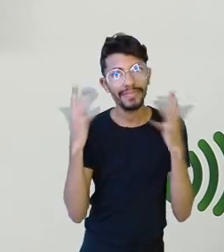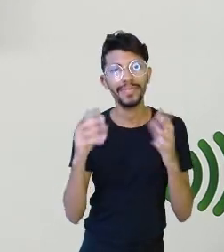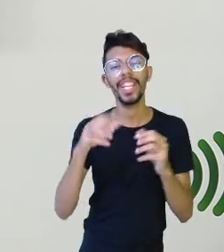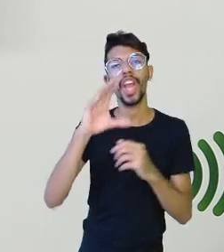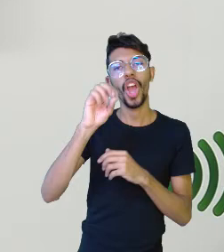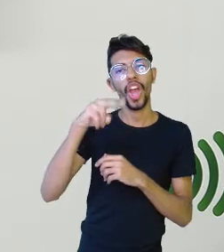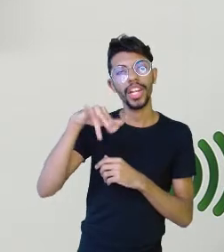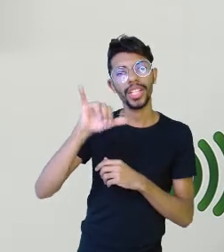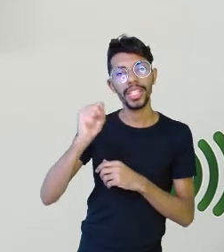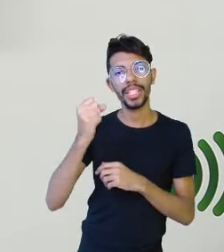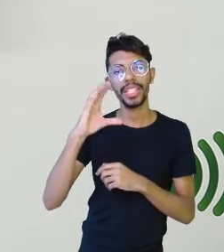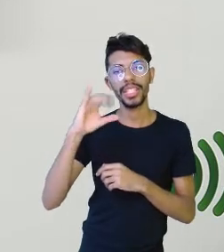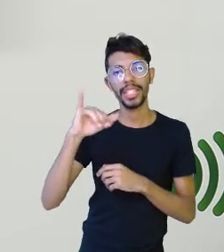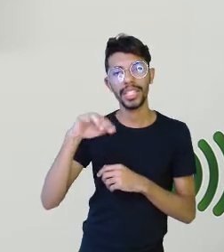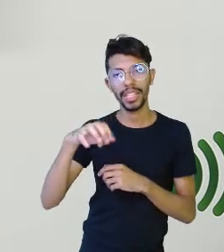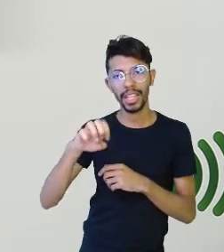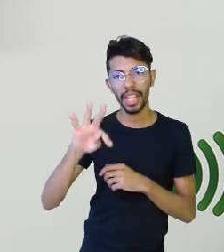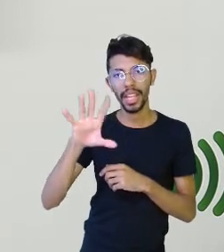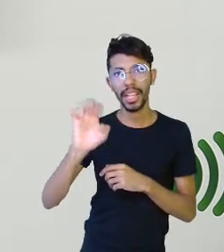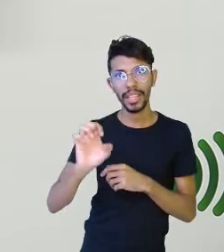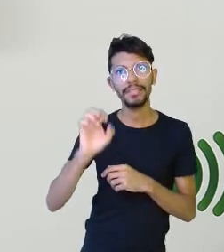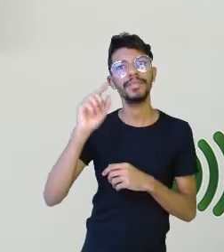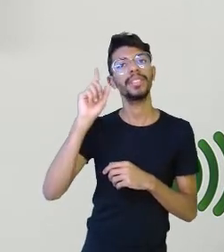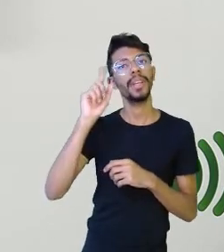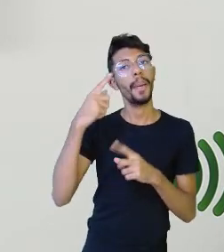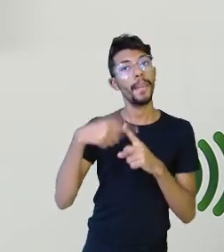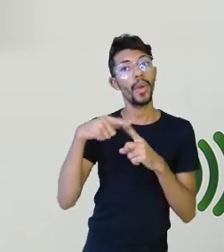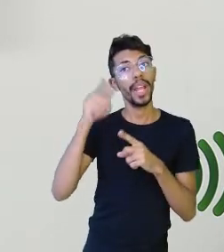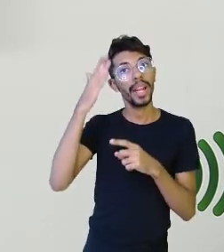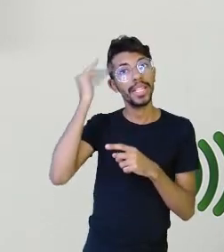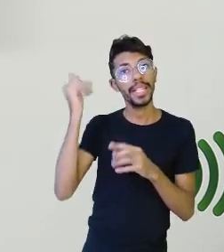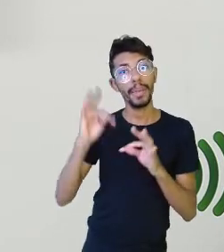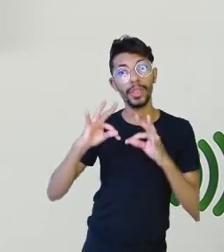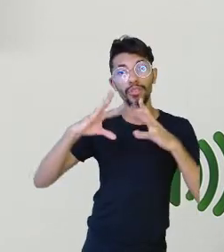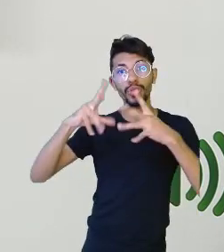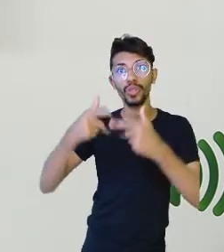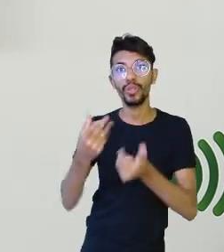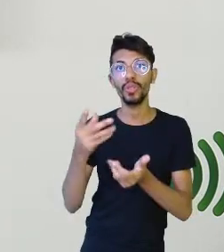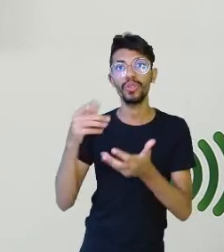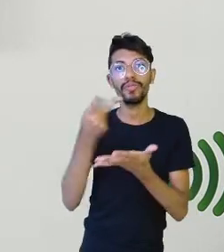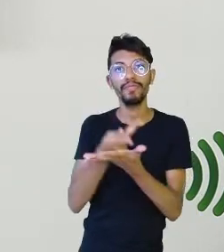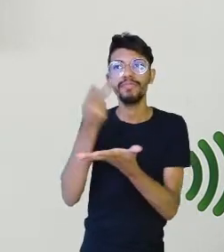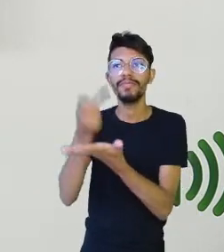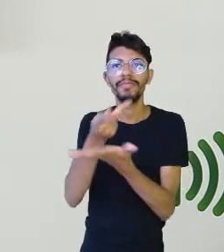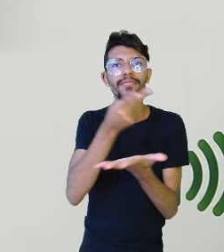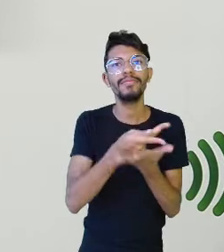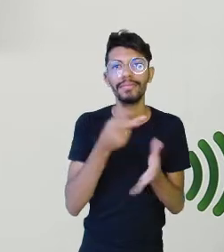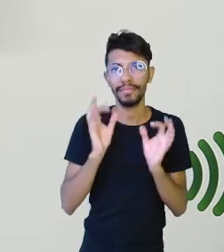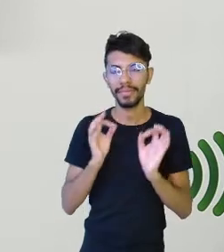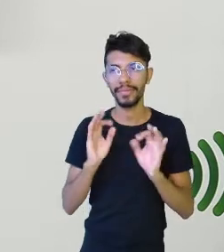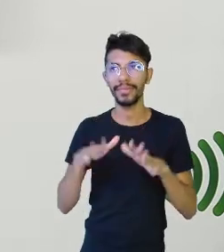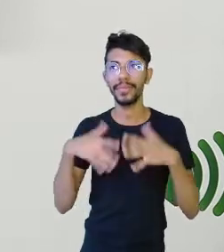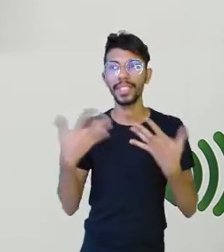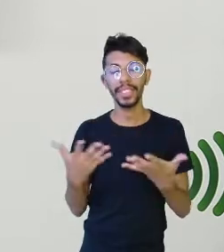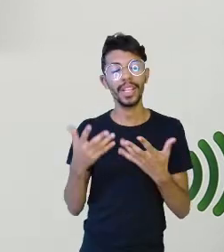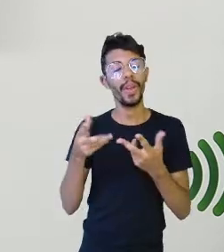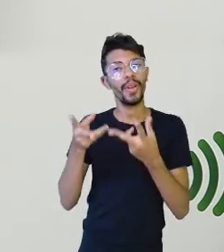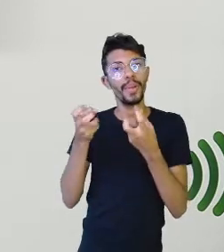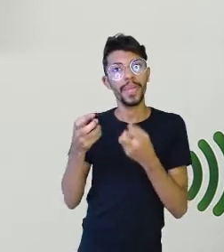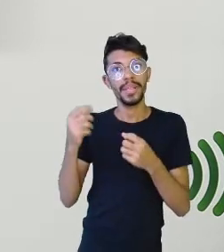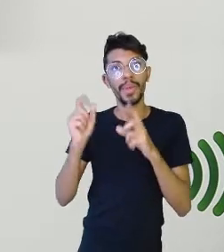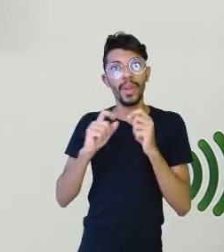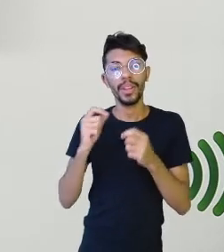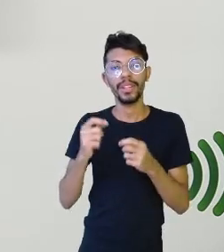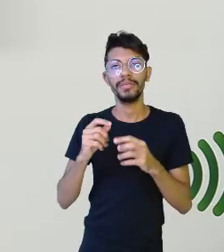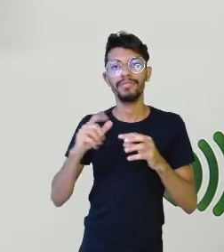até quando eu disse assim, que ele se espantou, que a criança percebeu que o explorador tinha se espantado, então percebe